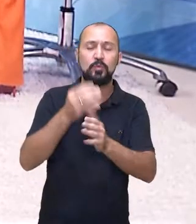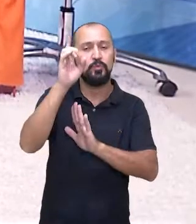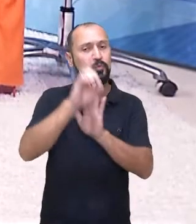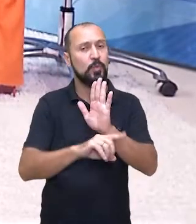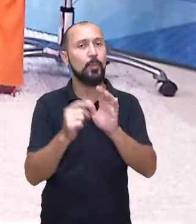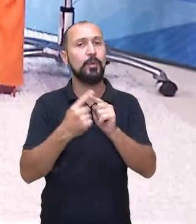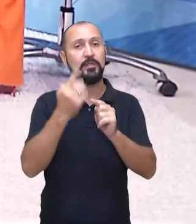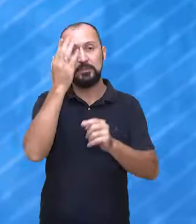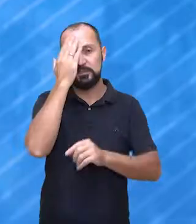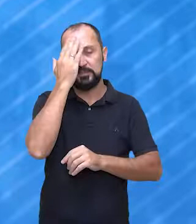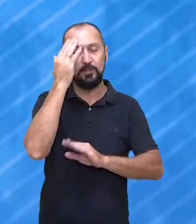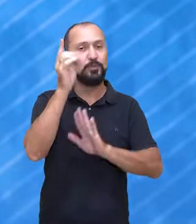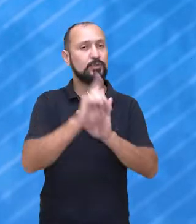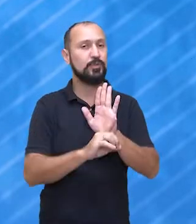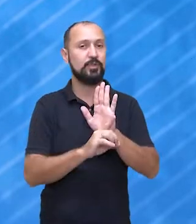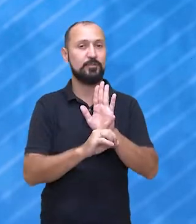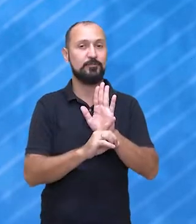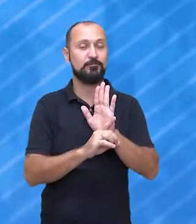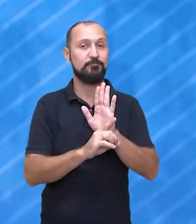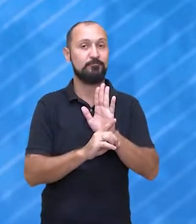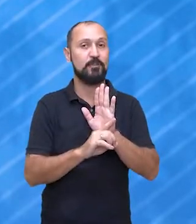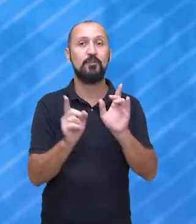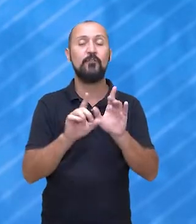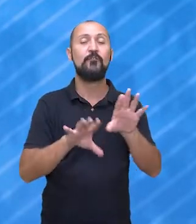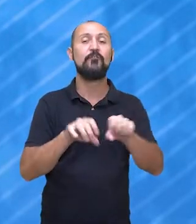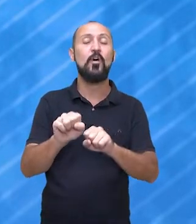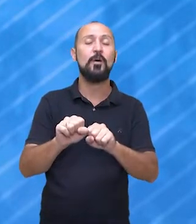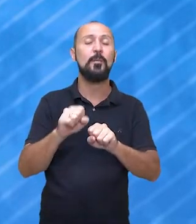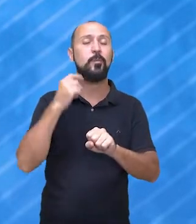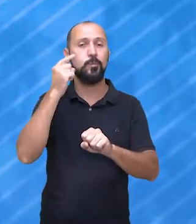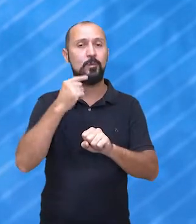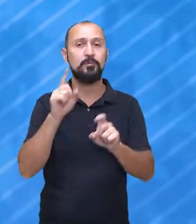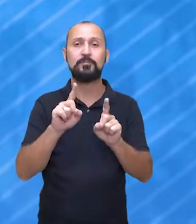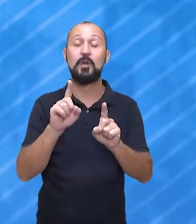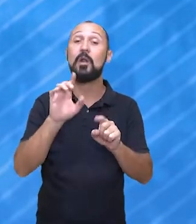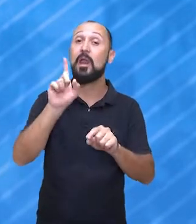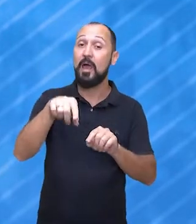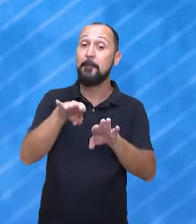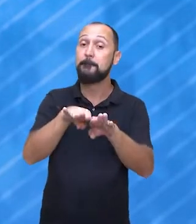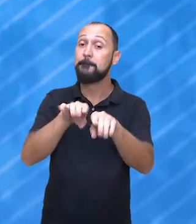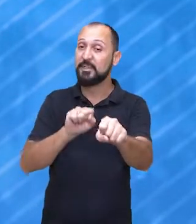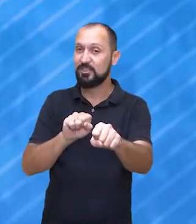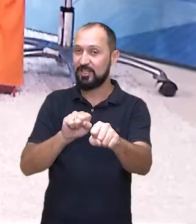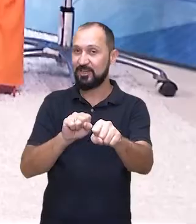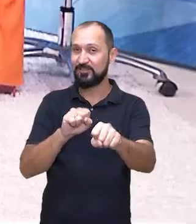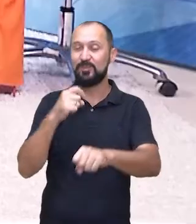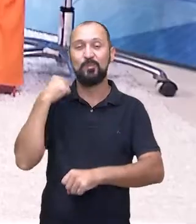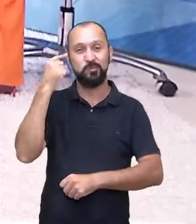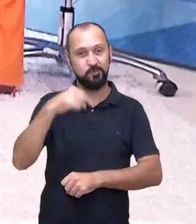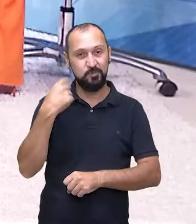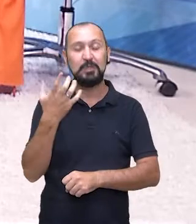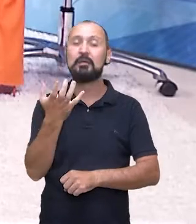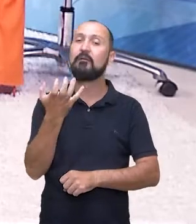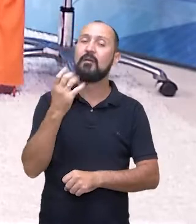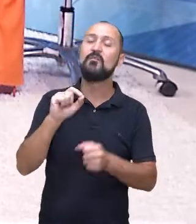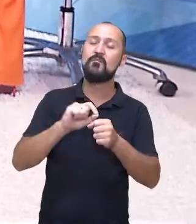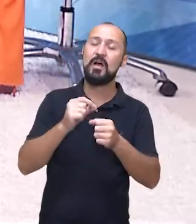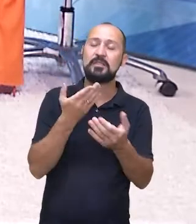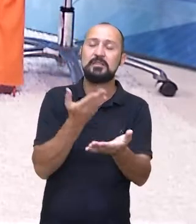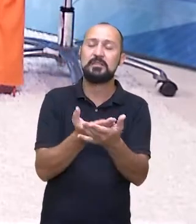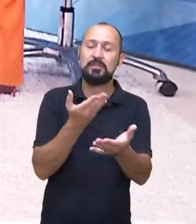faculdade de direito e sabemos bem que na faculdade de direito ela não forma advogados lá nós saímos Bacharel de direito